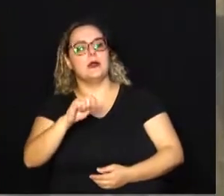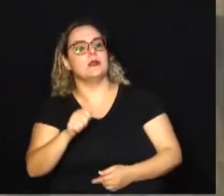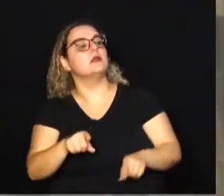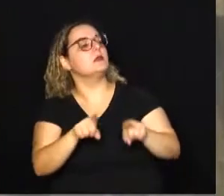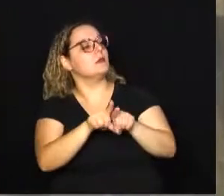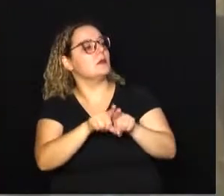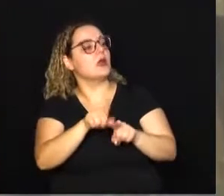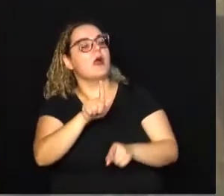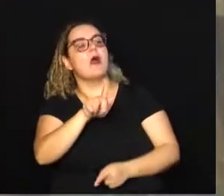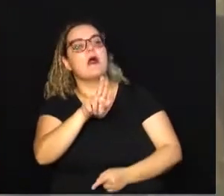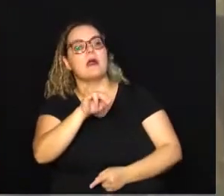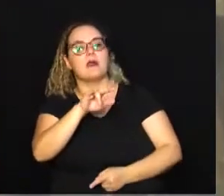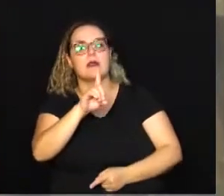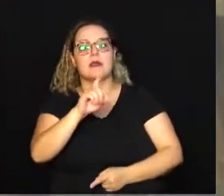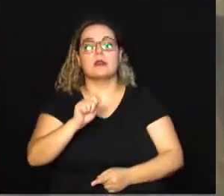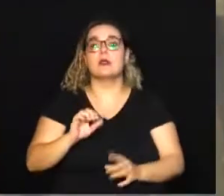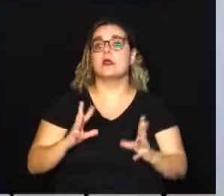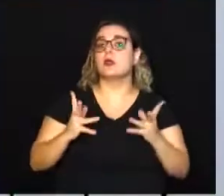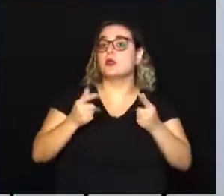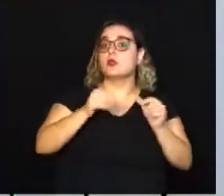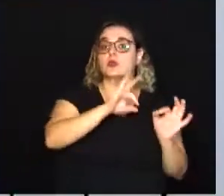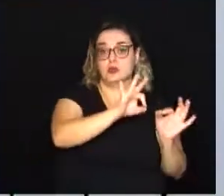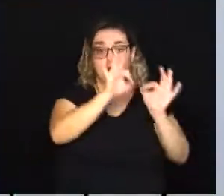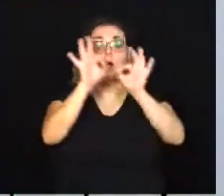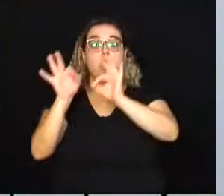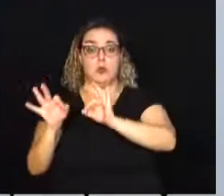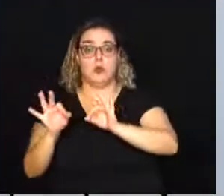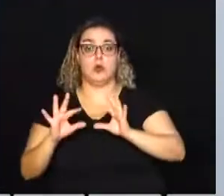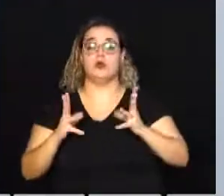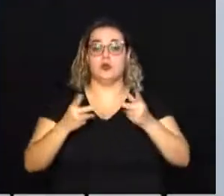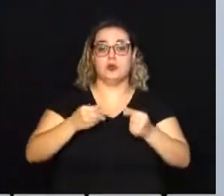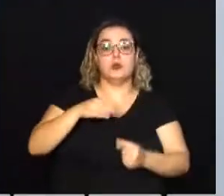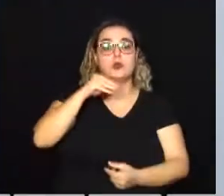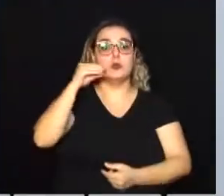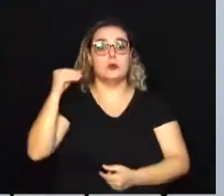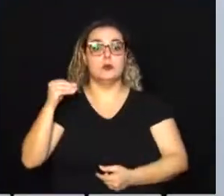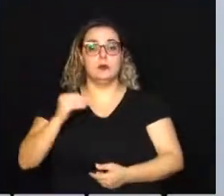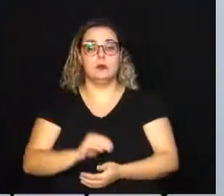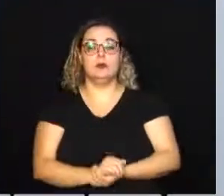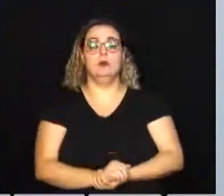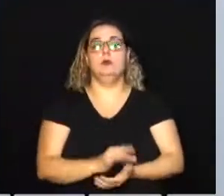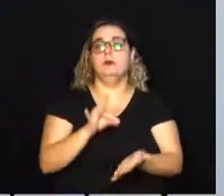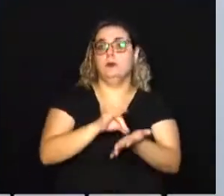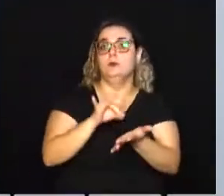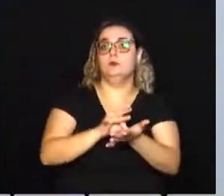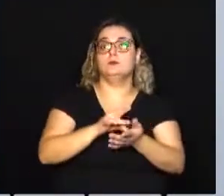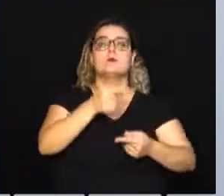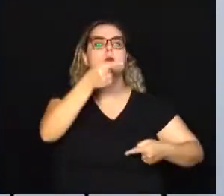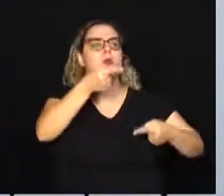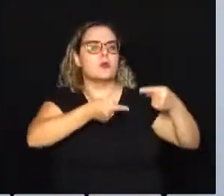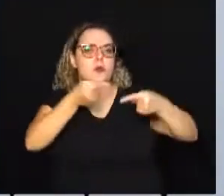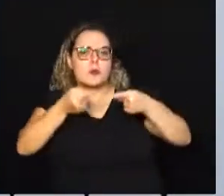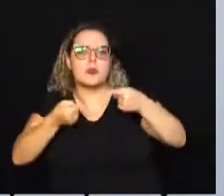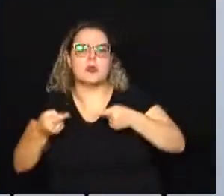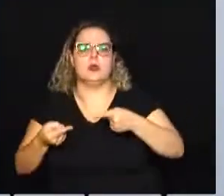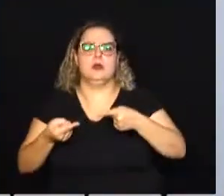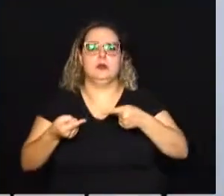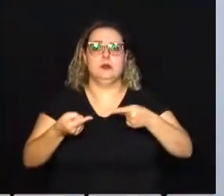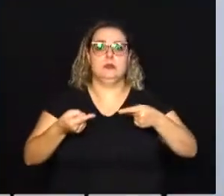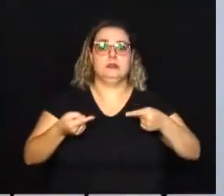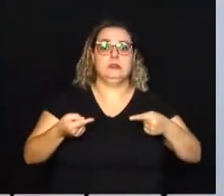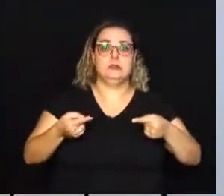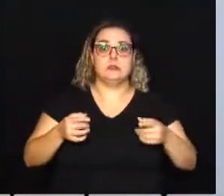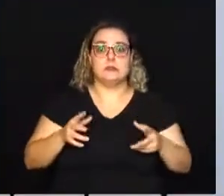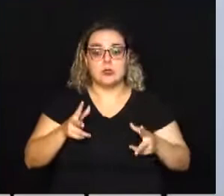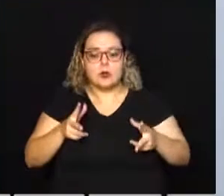todos os telespectadores da TV Câmara, os funcionários. Realmente esse é um debate que tem mobilizado, vamos dizer assim, a comissão